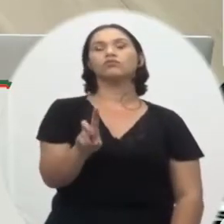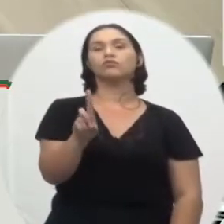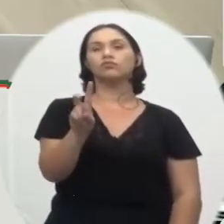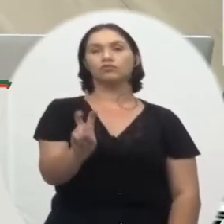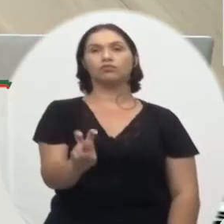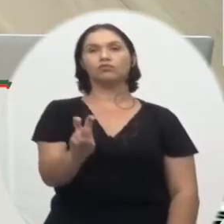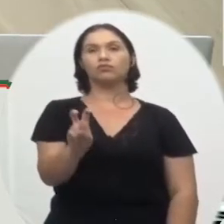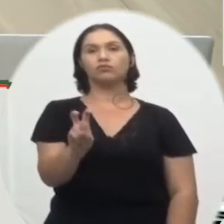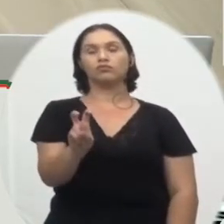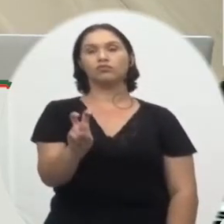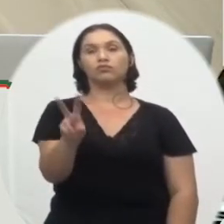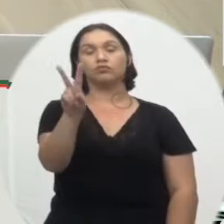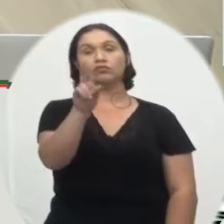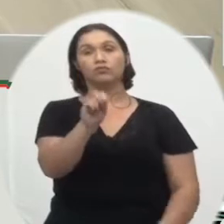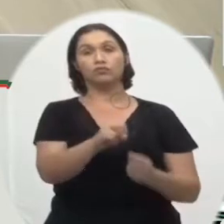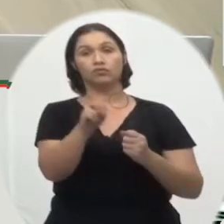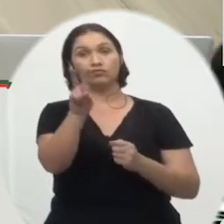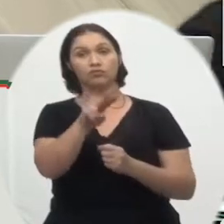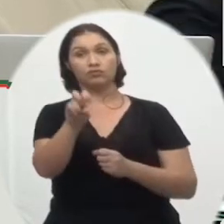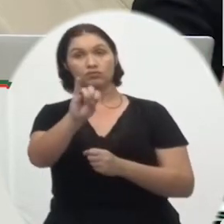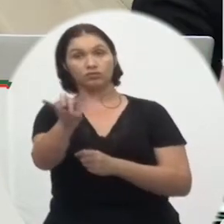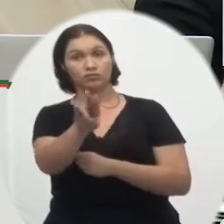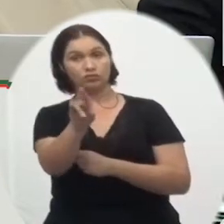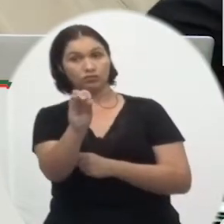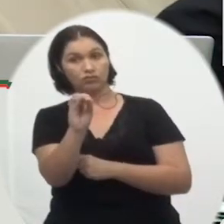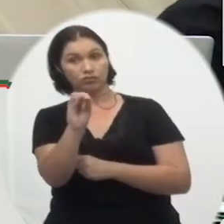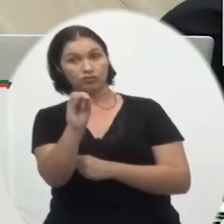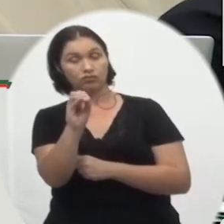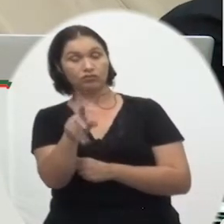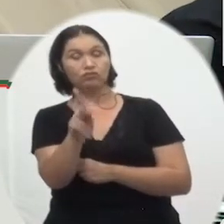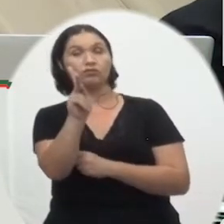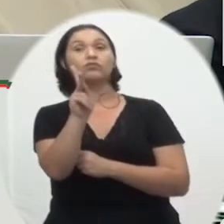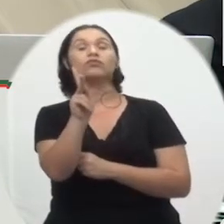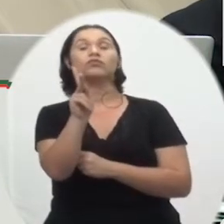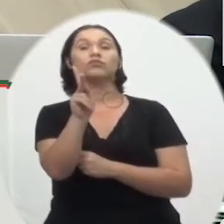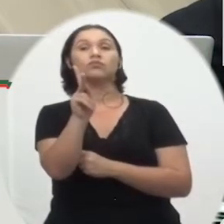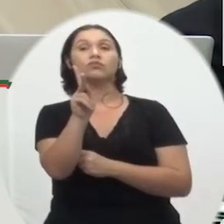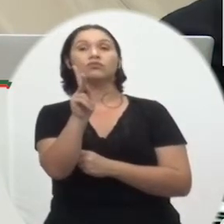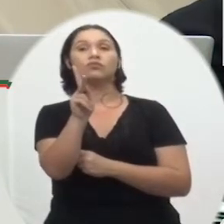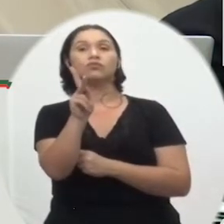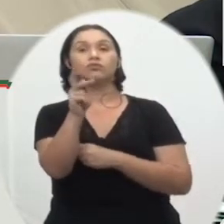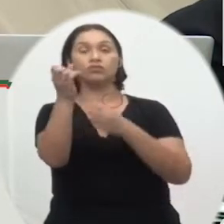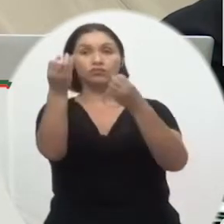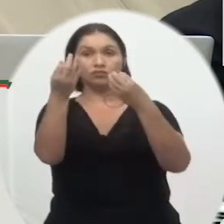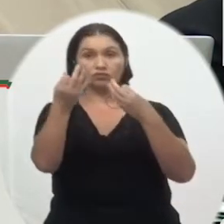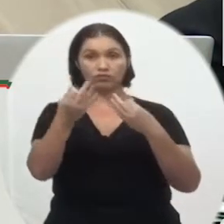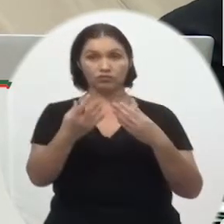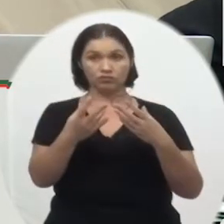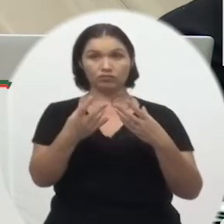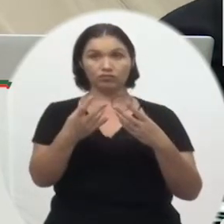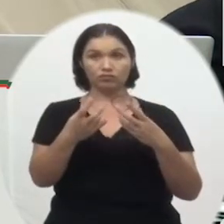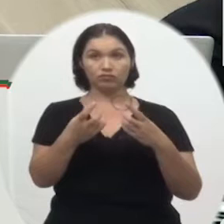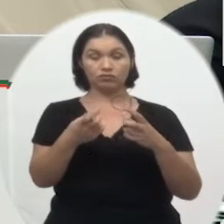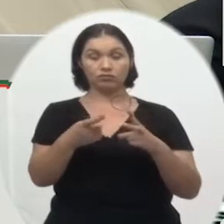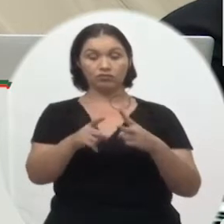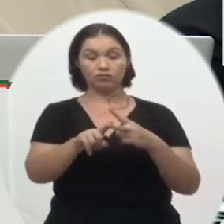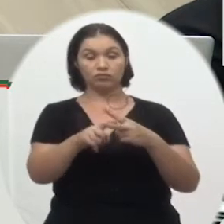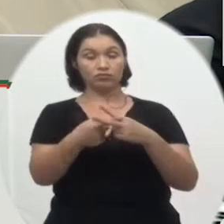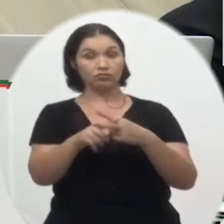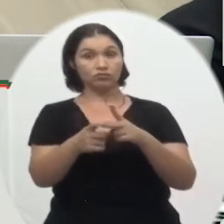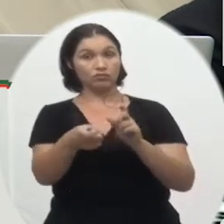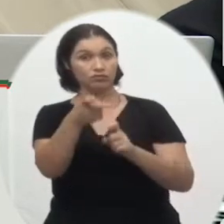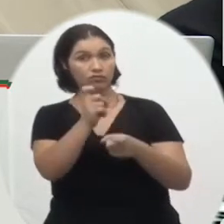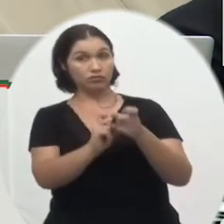PL 015/19, de autoria do vereador Júlio Kaminski, que dispõe sobre a manutenção dos parques infantis e